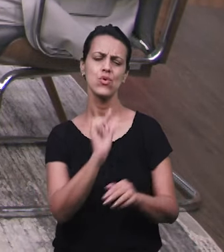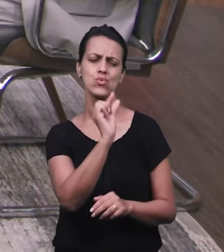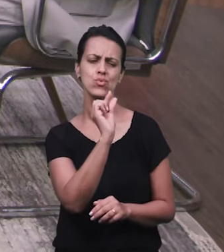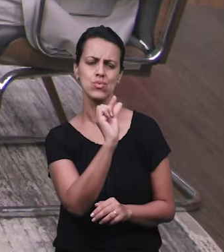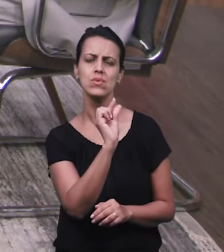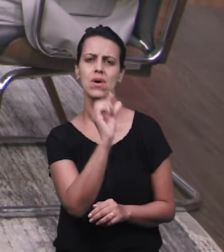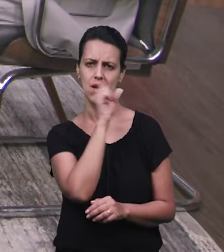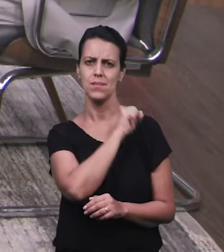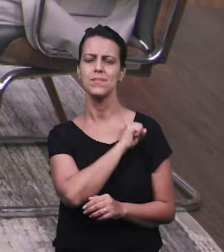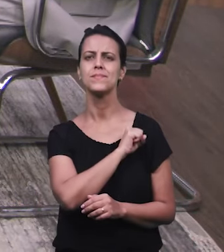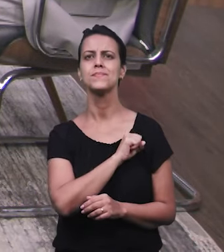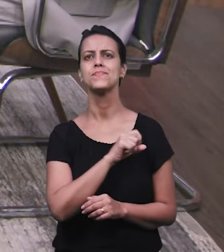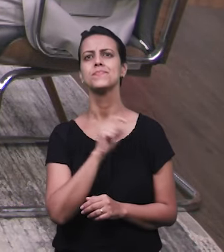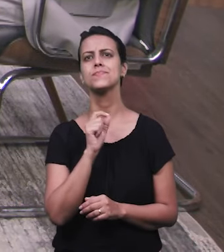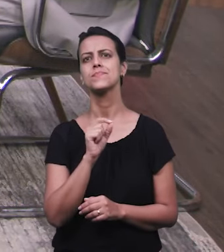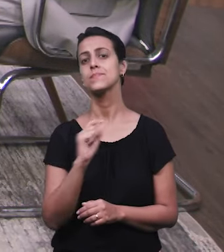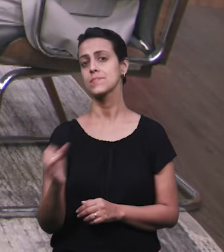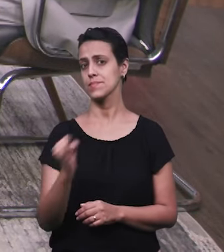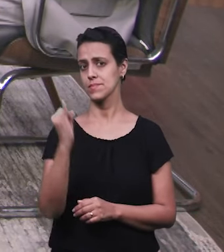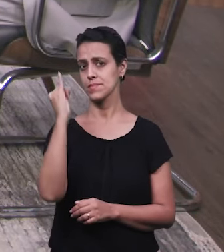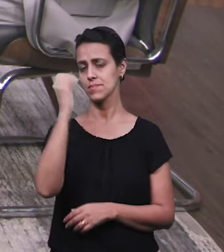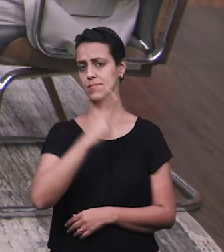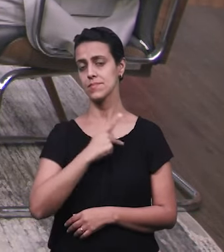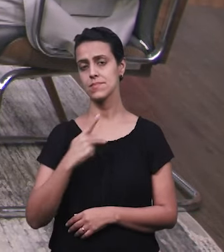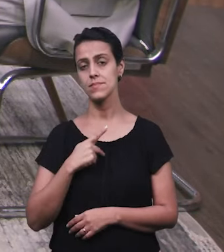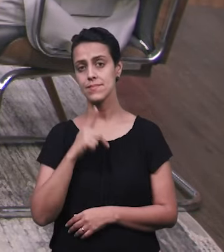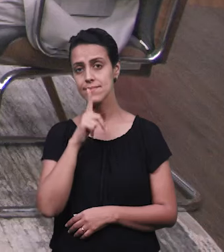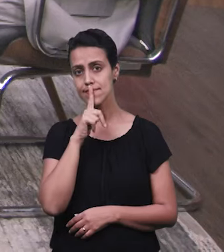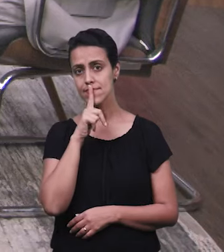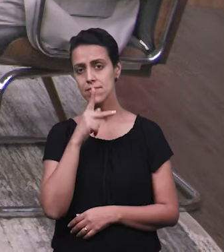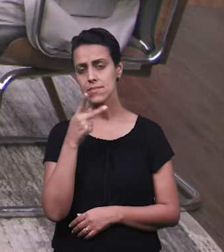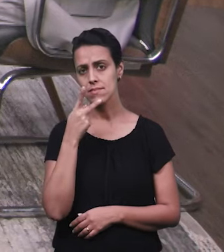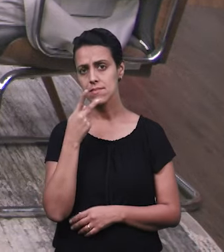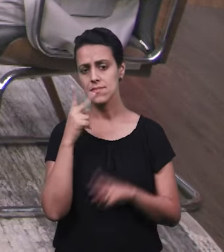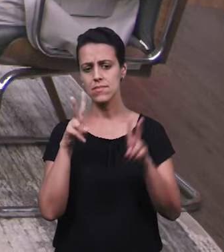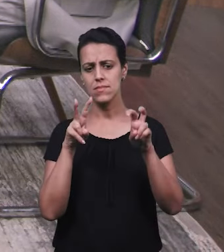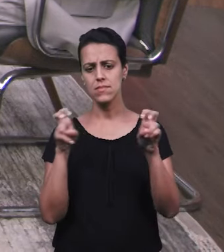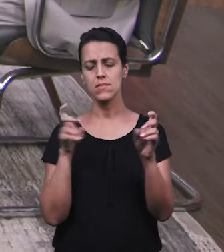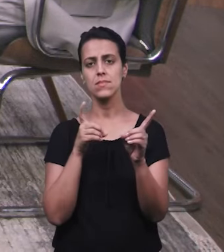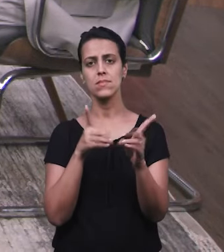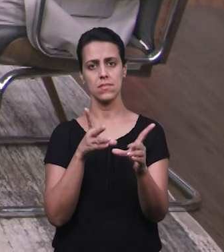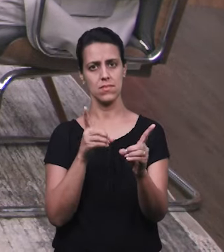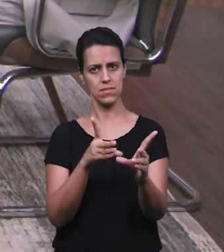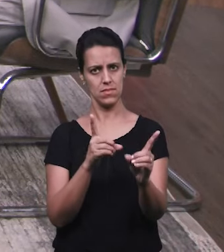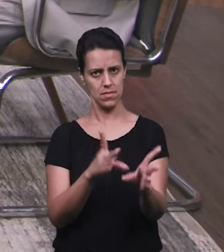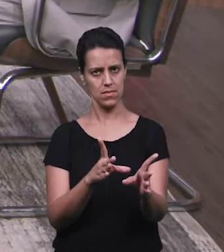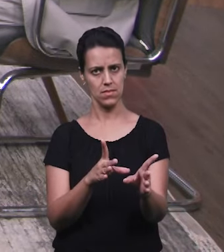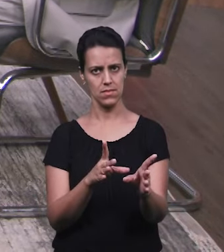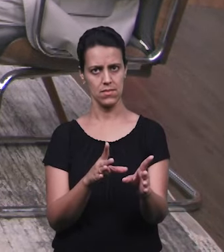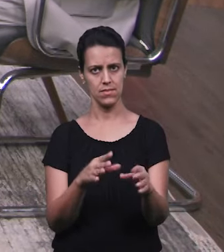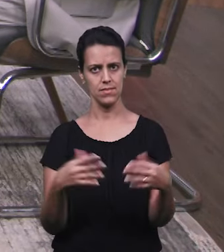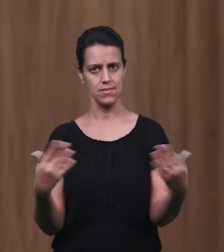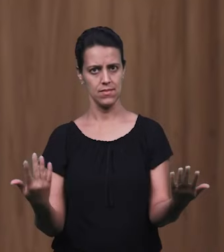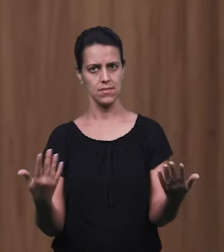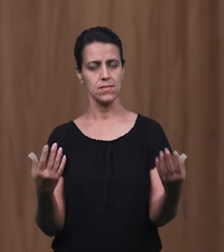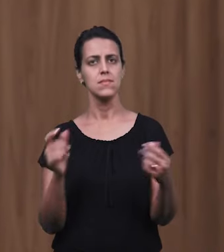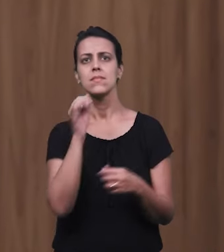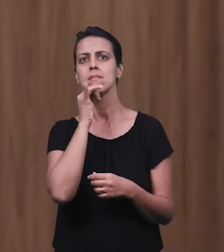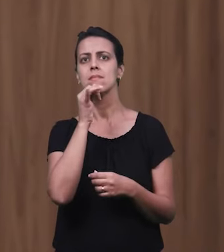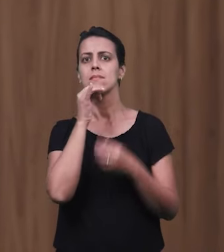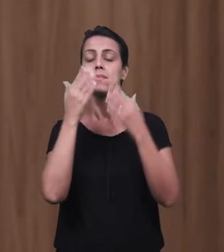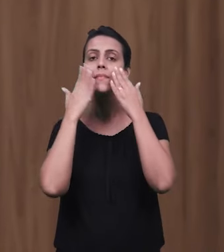muito importante no que foi falado pelo pastor Gilson é com relação à doutrina. Quando ele se